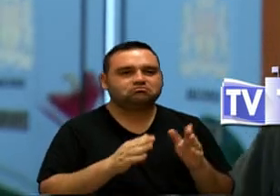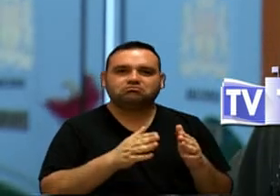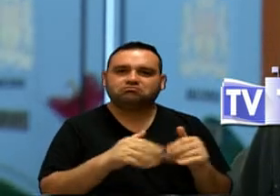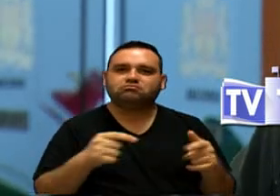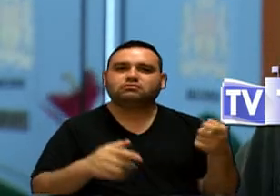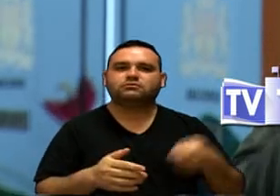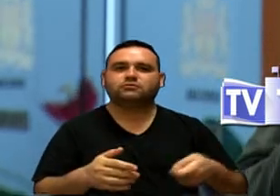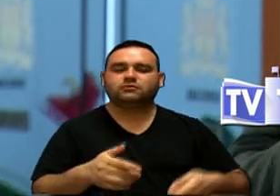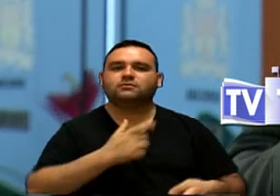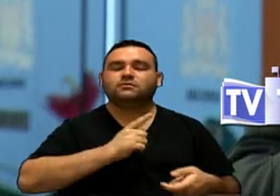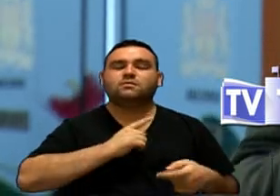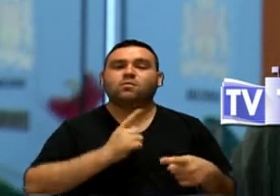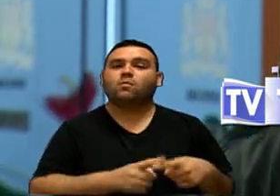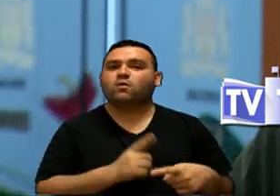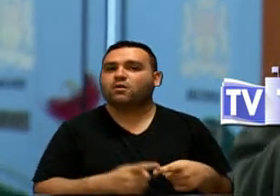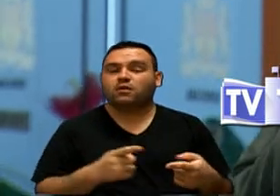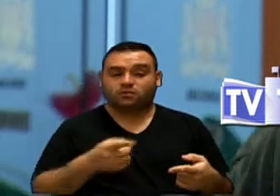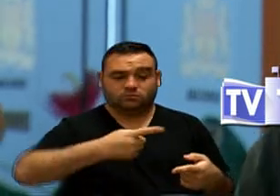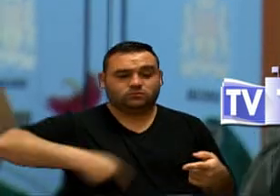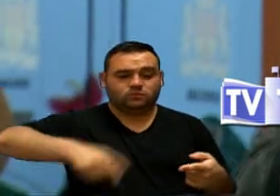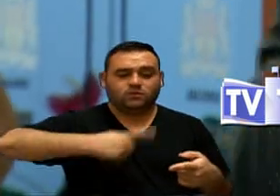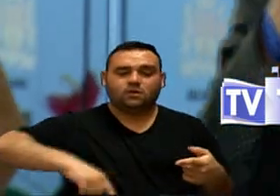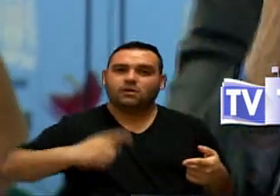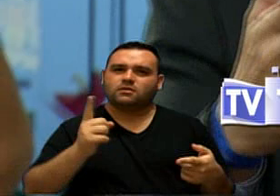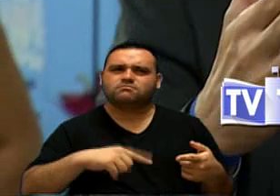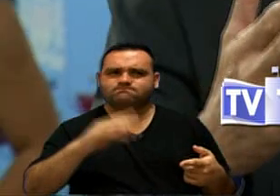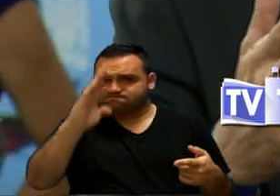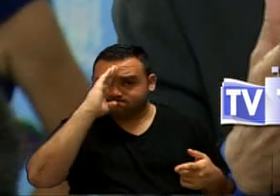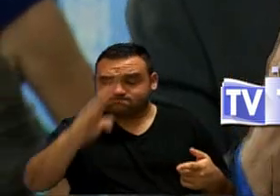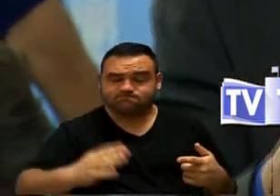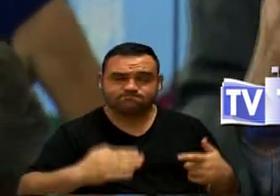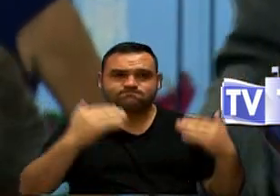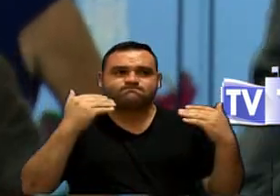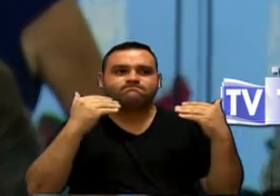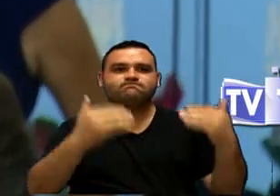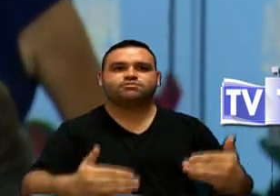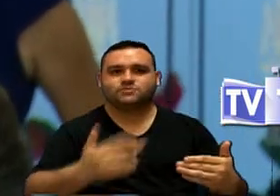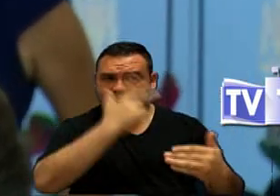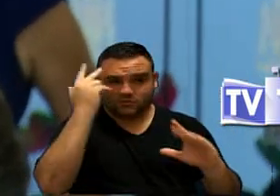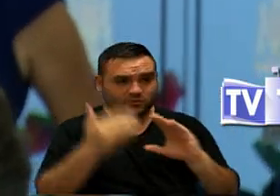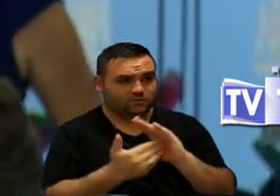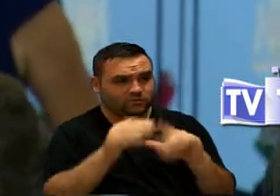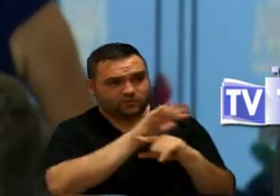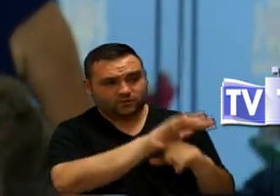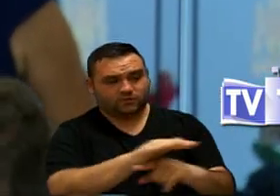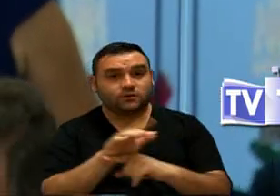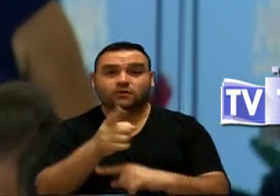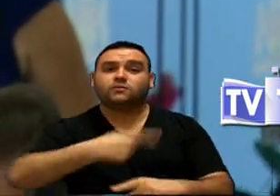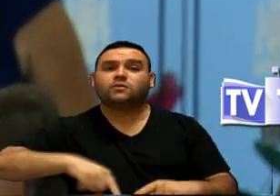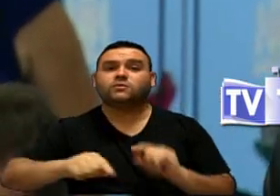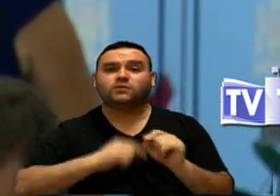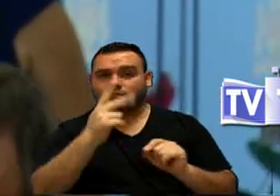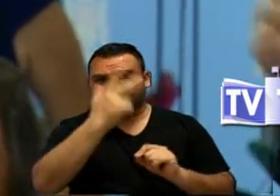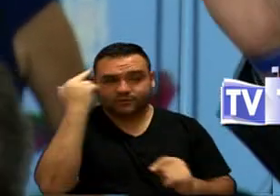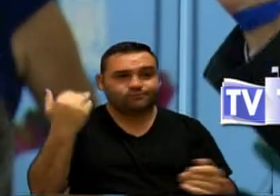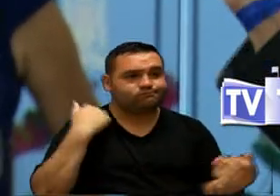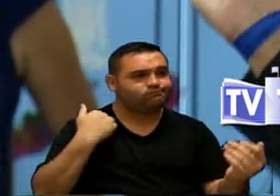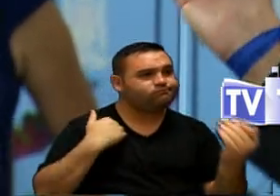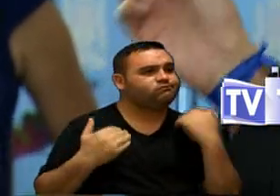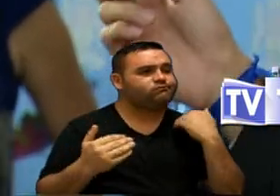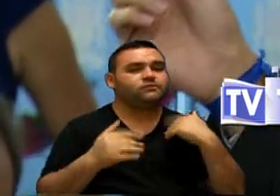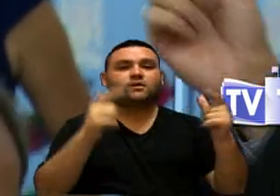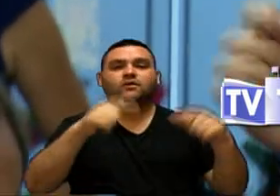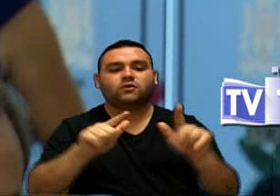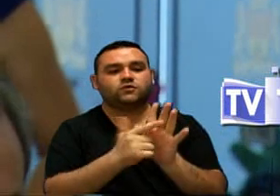cobrar, porque nós somos a linha de frente da população. E nós somos muito procurados, tanto eu como o